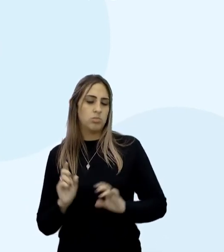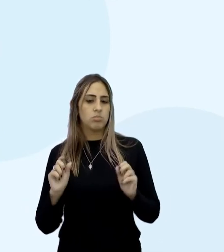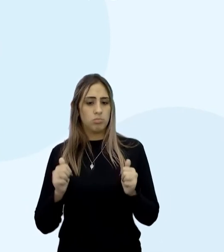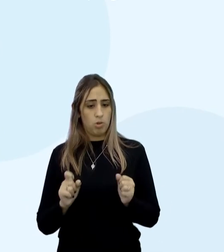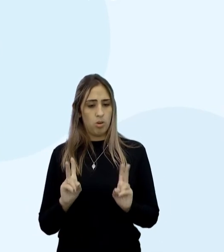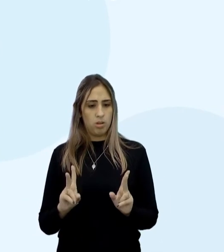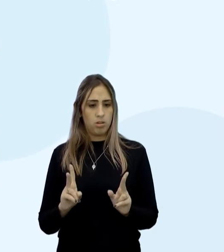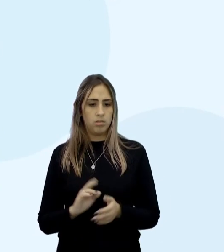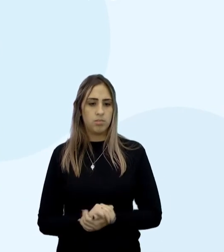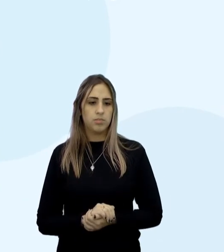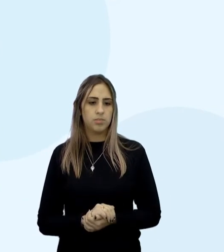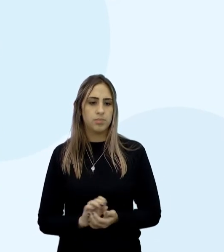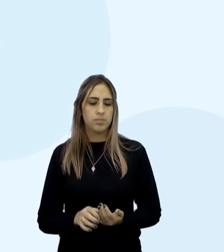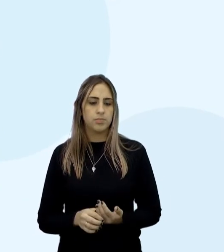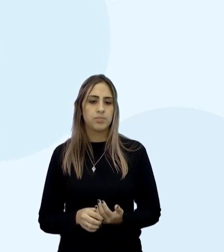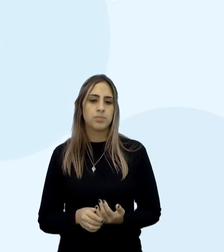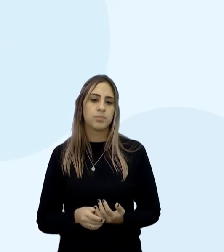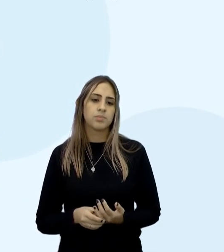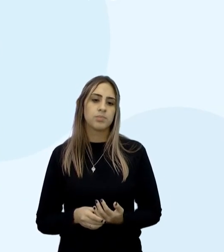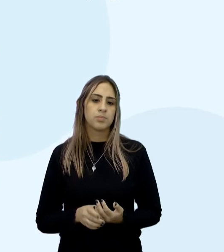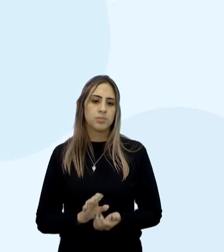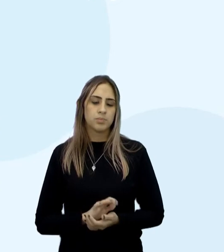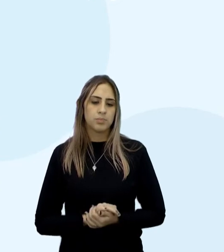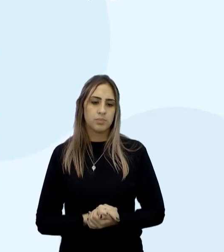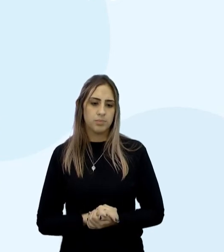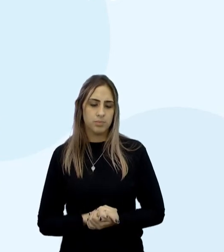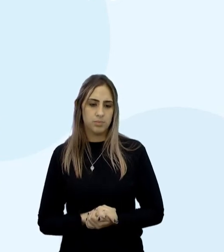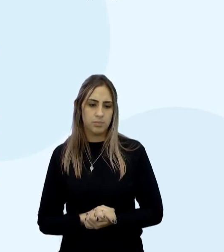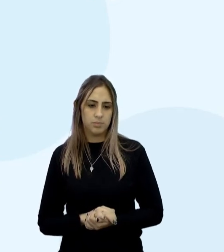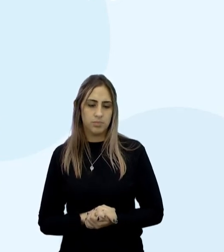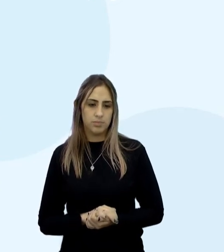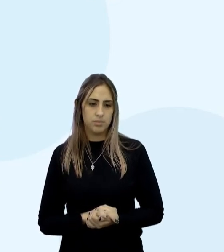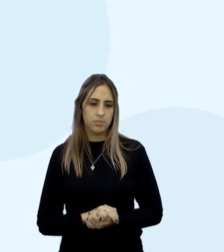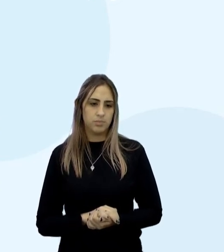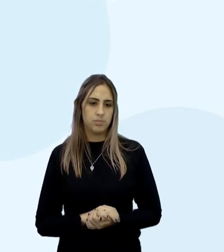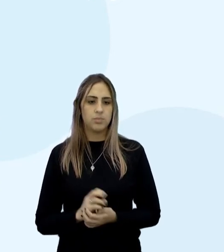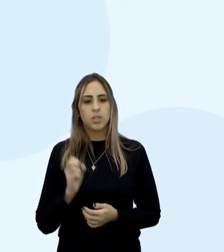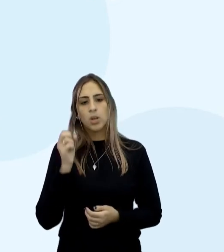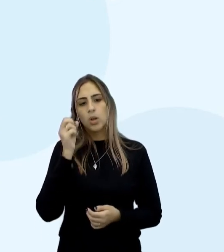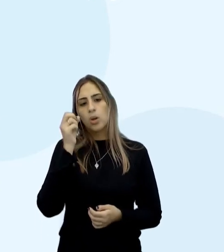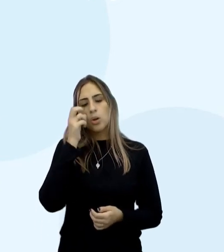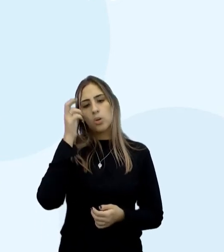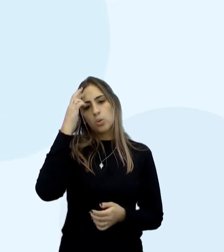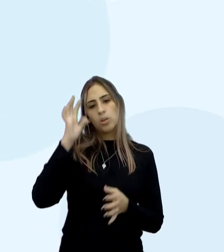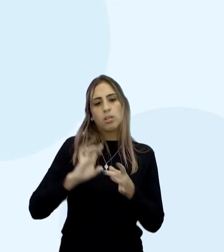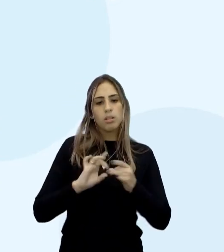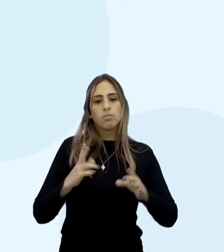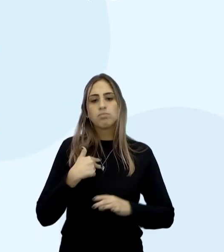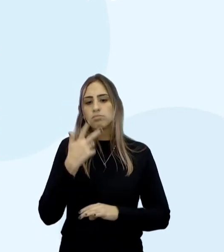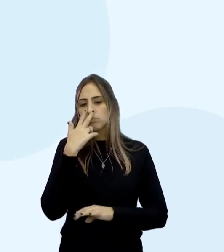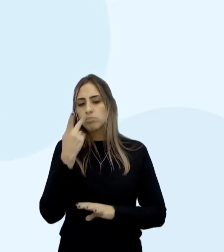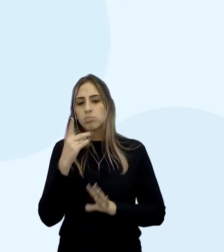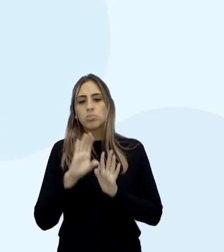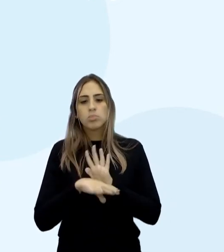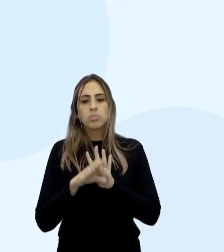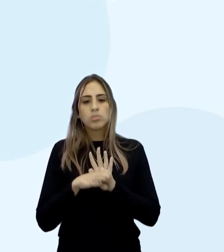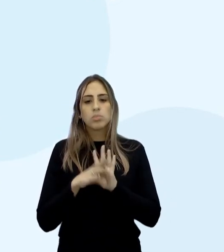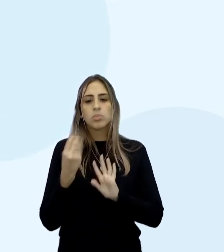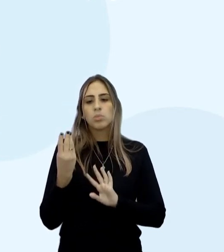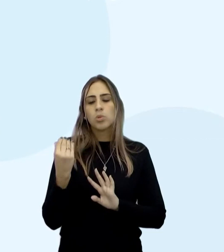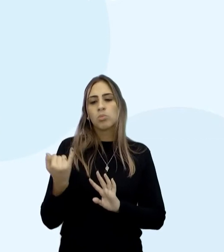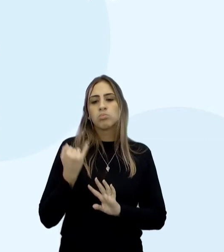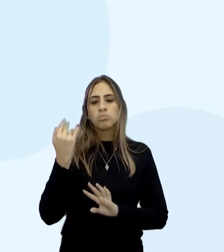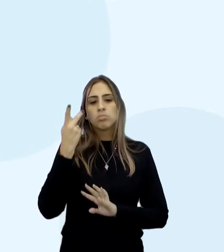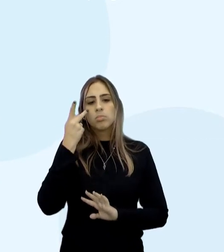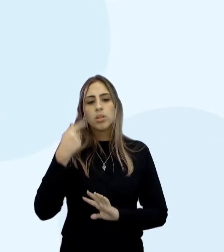bom? Continuando. Sou eu, né? Cultura livre me parecia um conceito muito audacioso